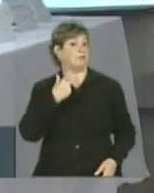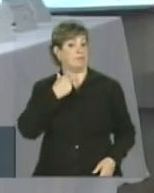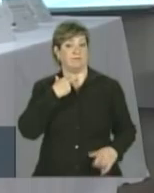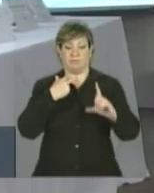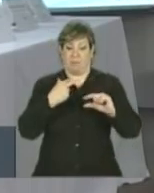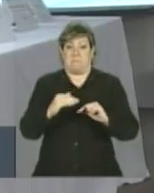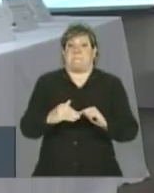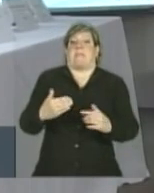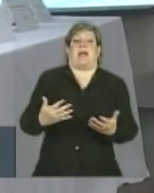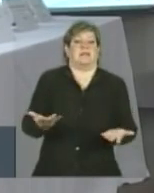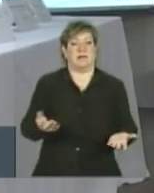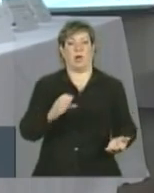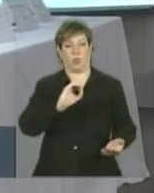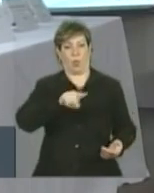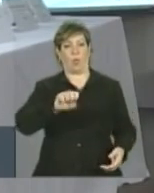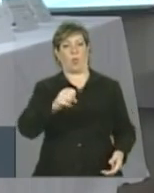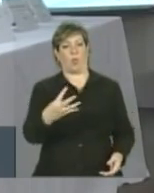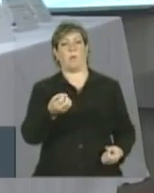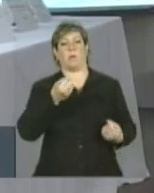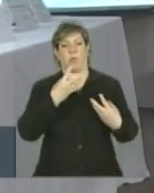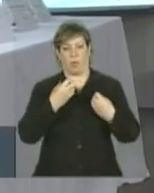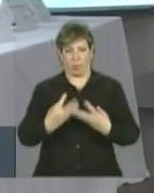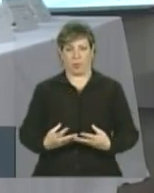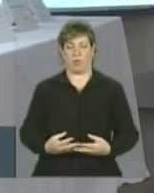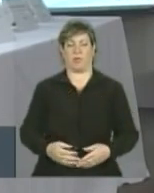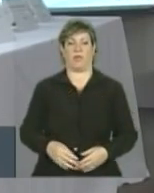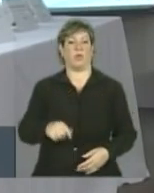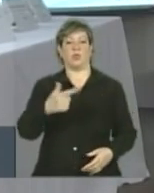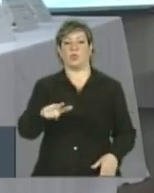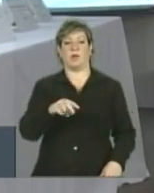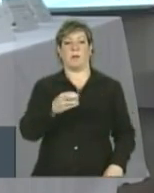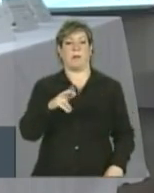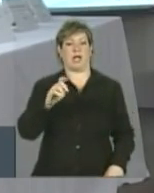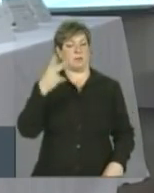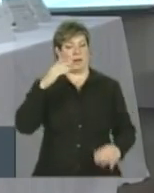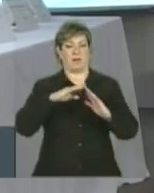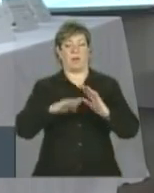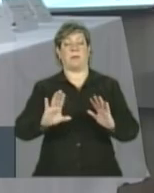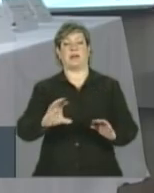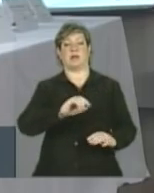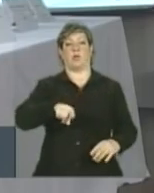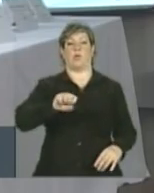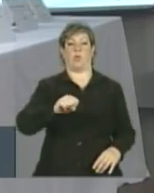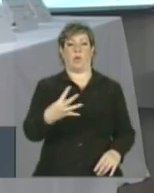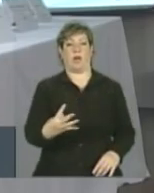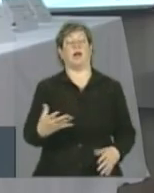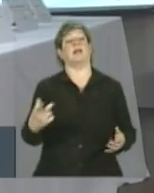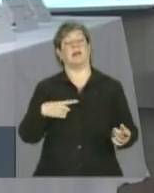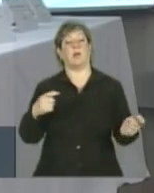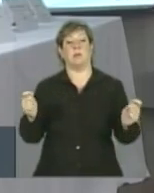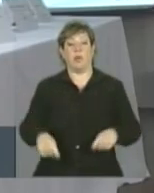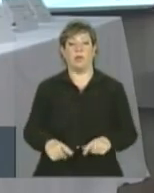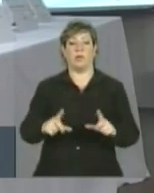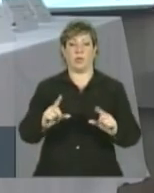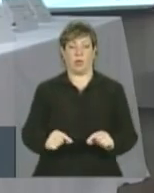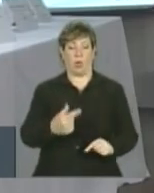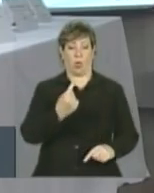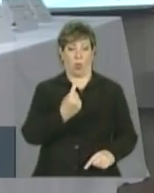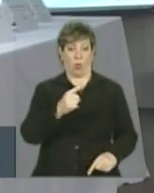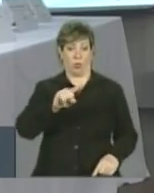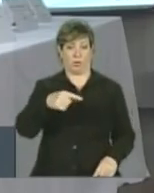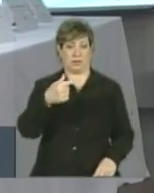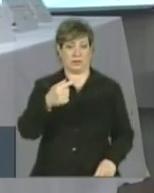mais. Não tinha essa imagem para redução do 0,84, mas foi possível reduzir de